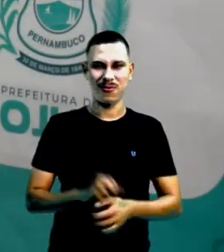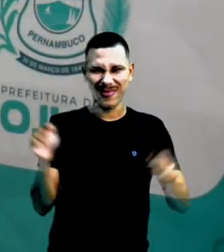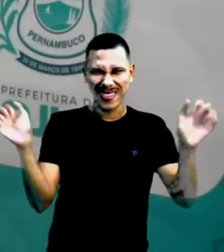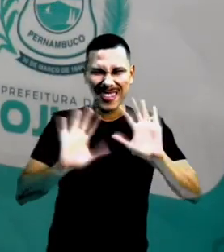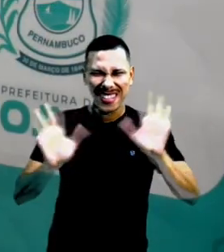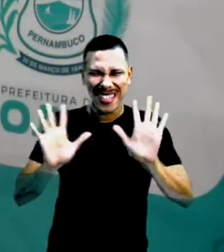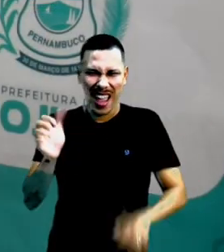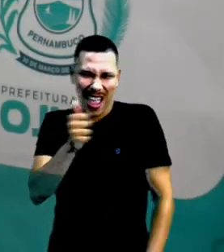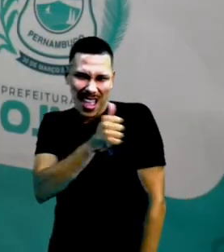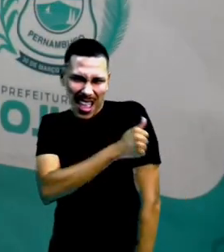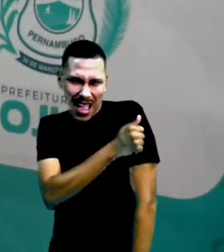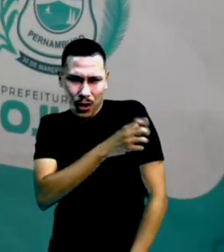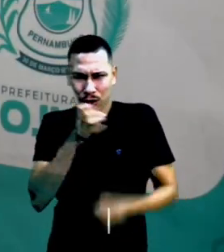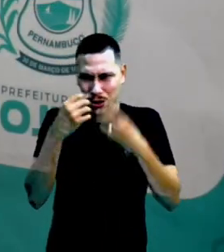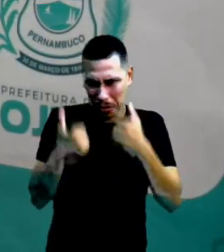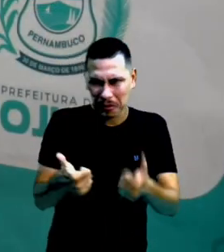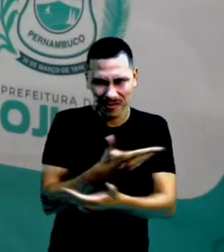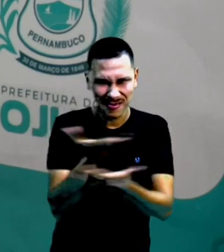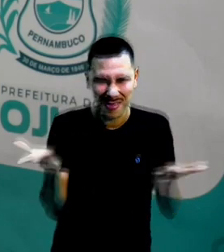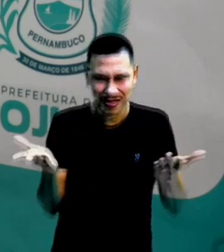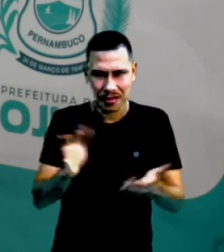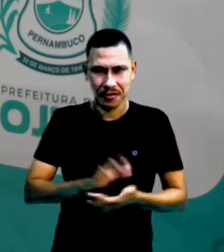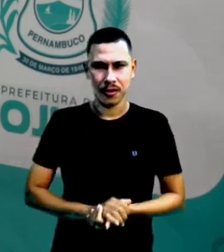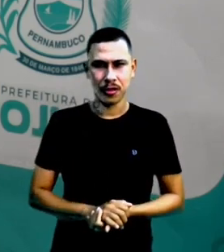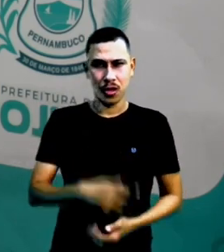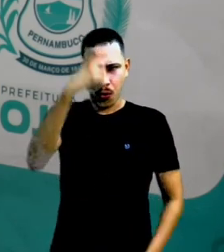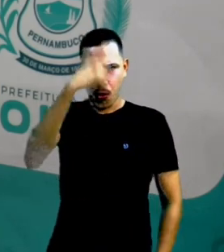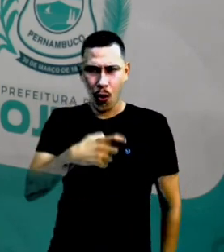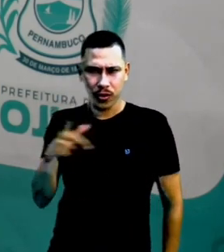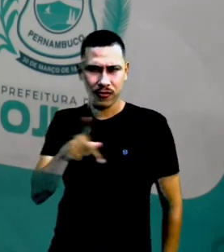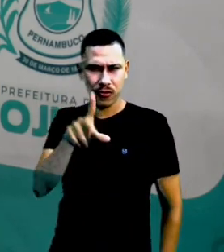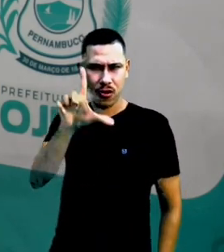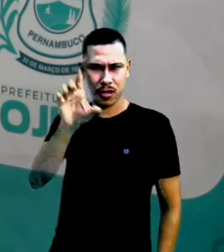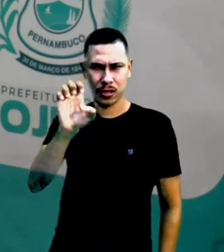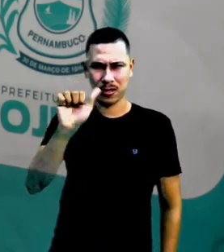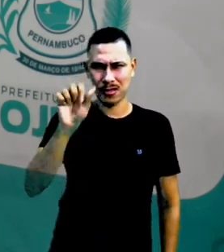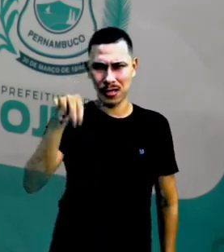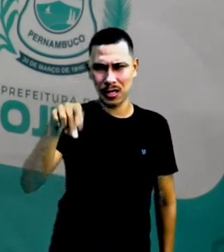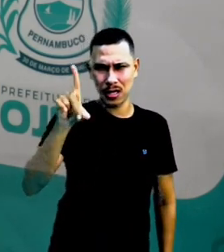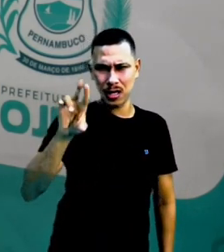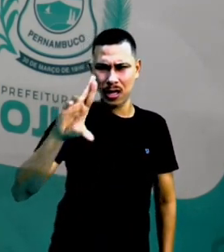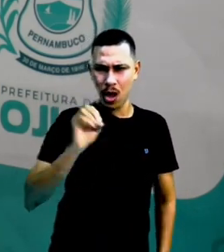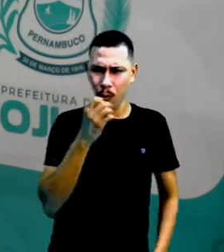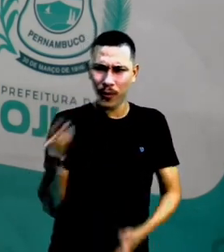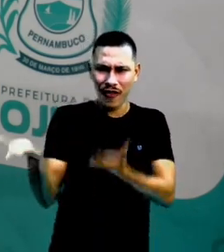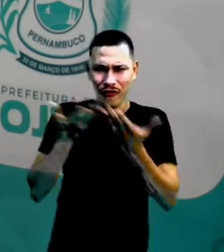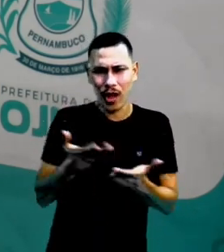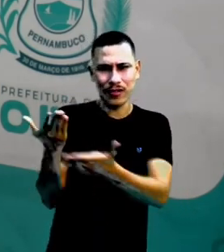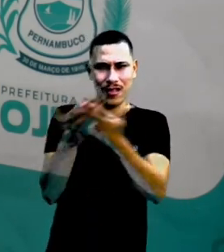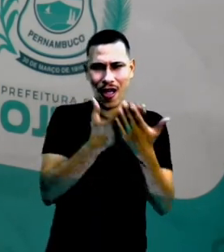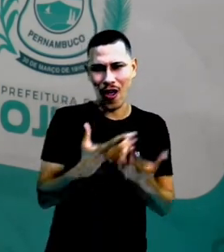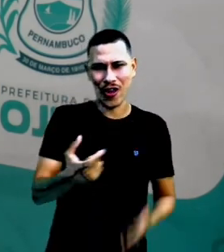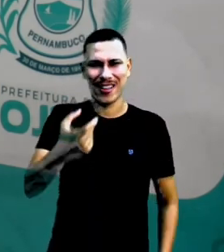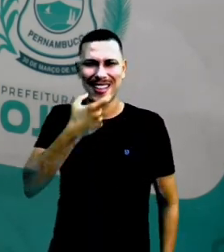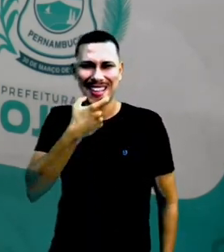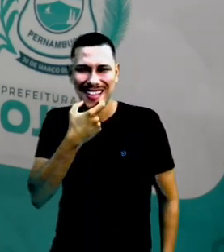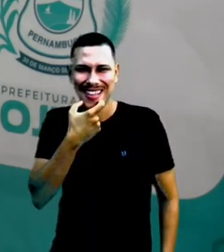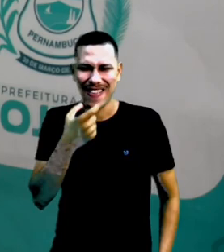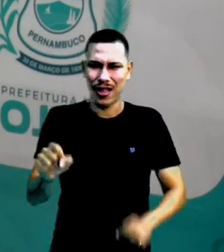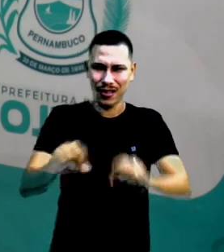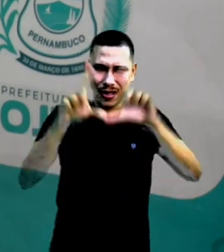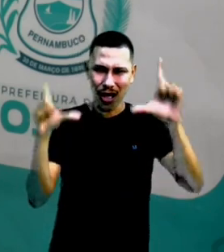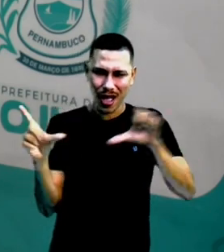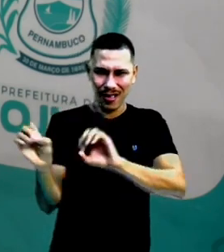Hello, students! Como vocês estão? Aqui é o Teacher Leandro e sejam bem-vindos a mais uma videoaula da